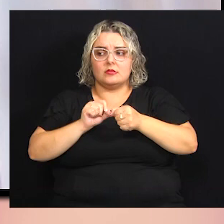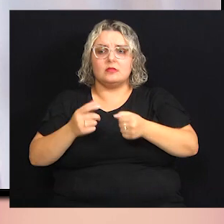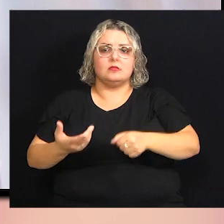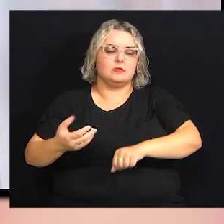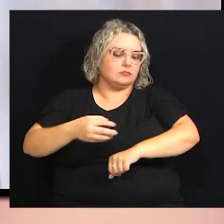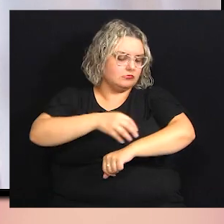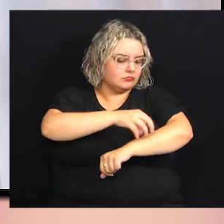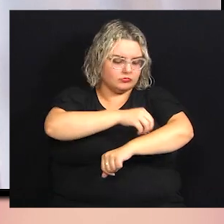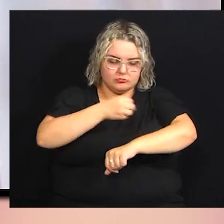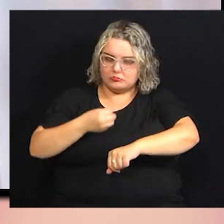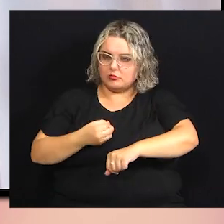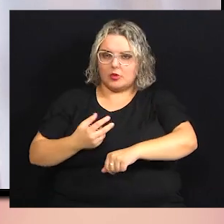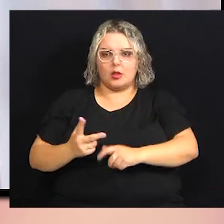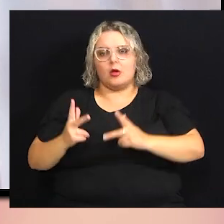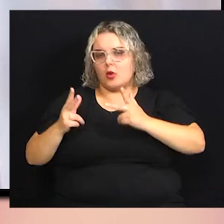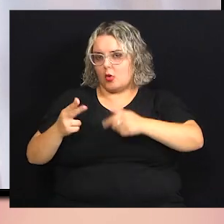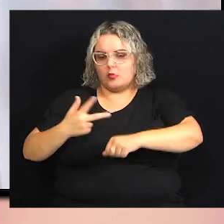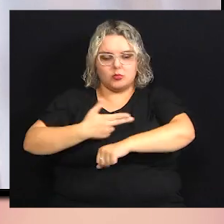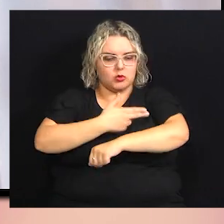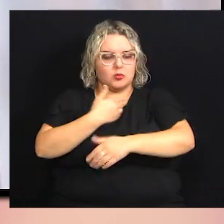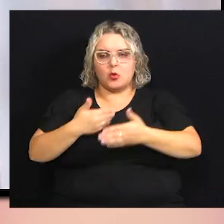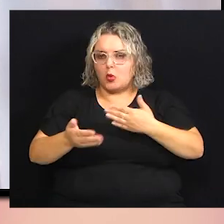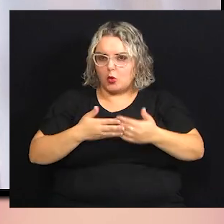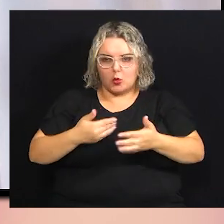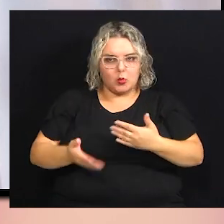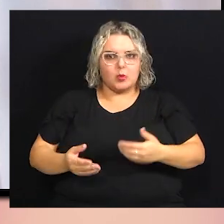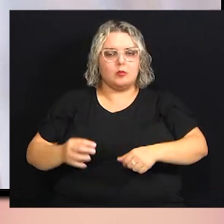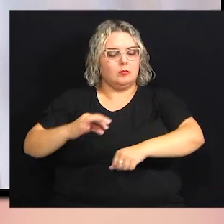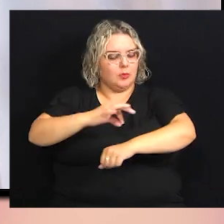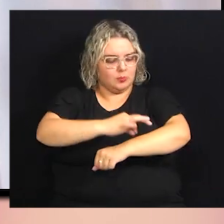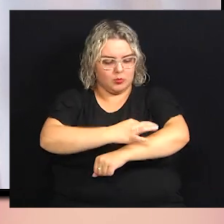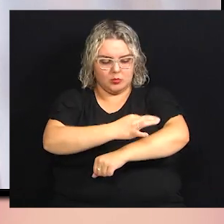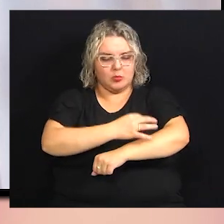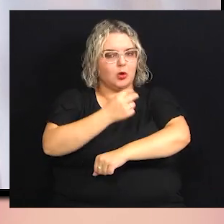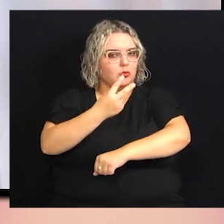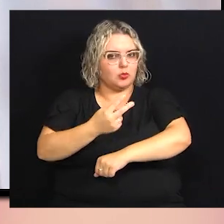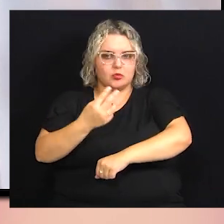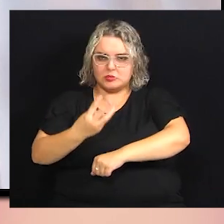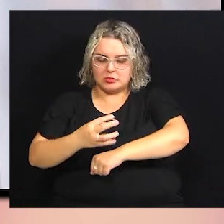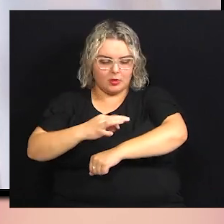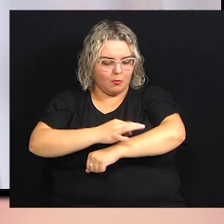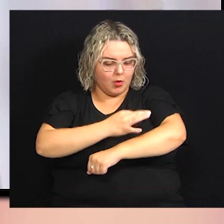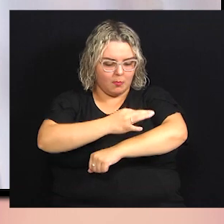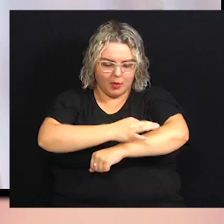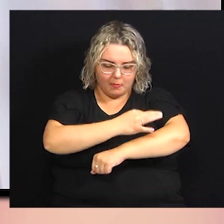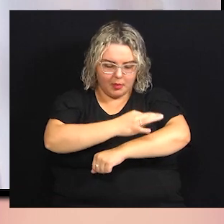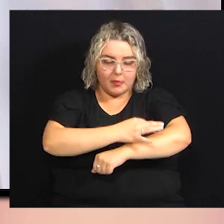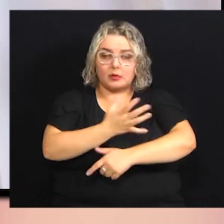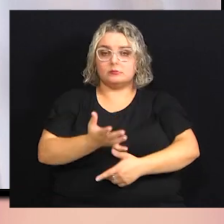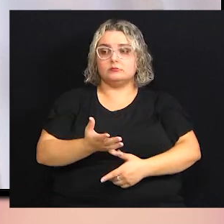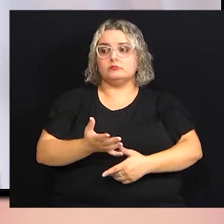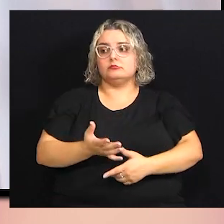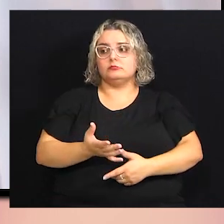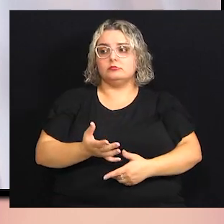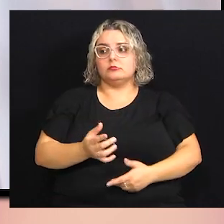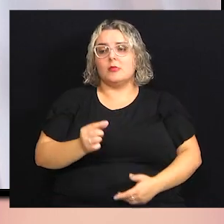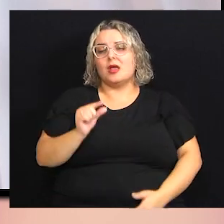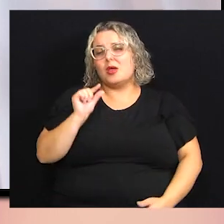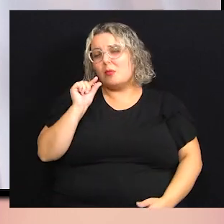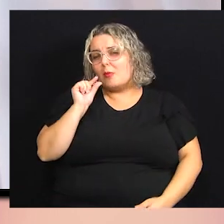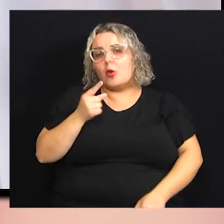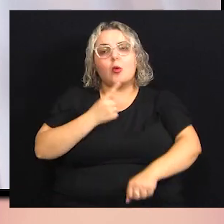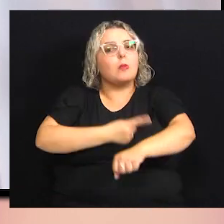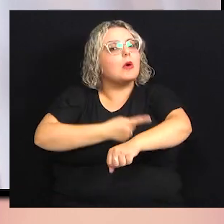essa ressecção, como se fosse um procedimento cirúrgico qualquer, vai dar ponto, 2, 3 pontinhos ali, e isso vai ficar muito